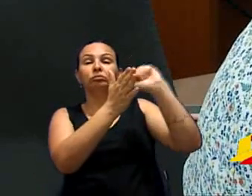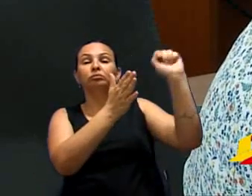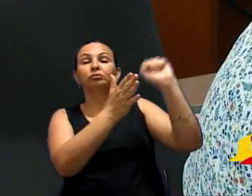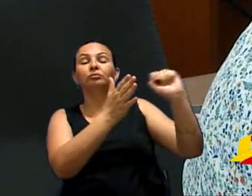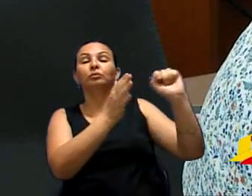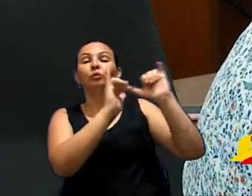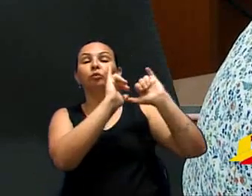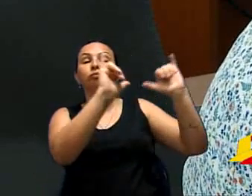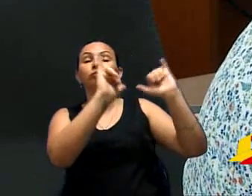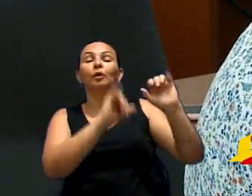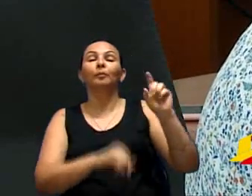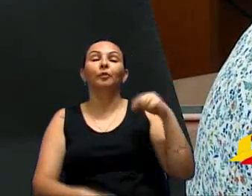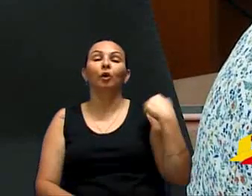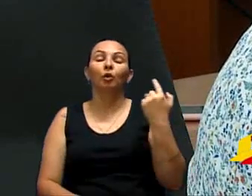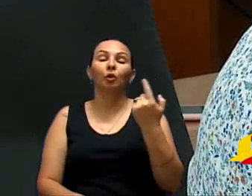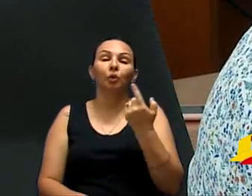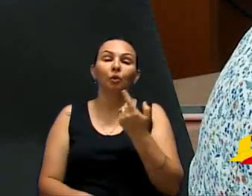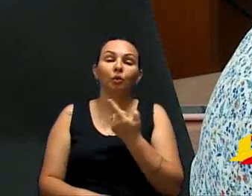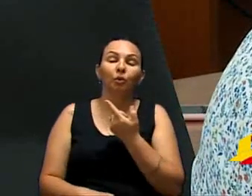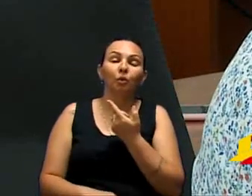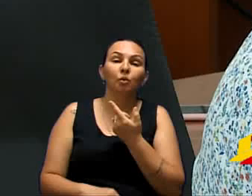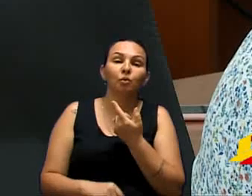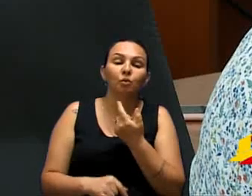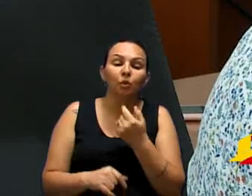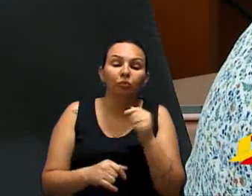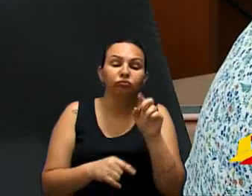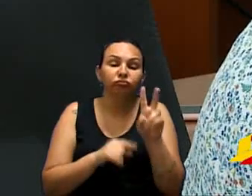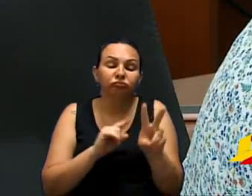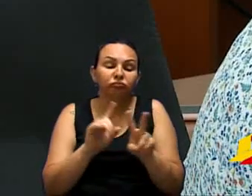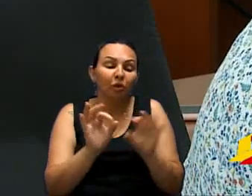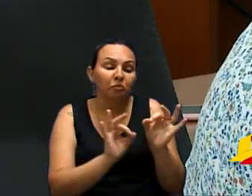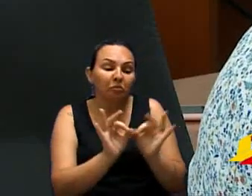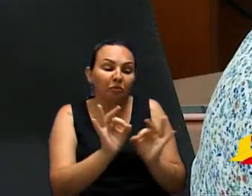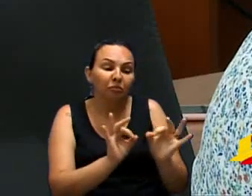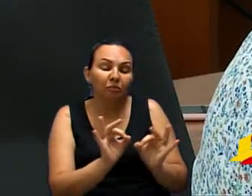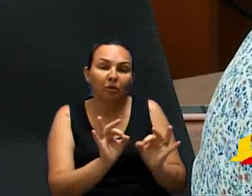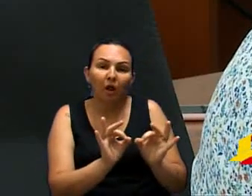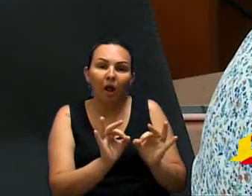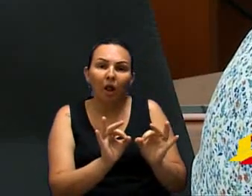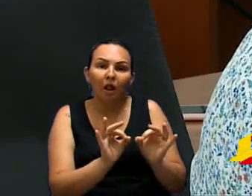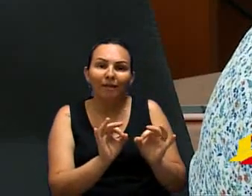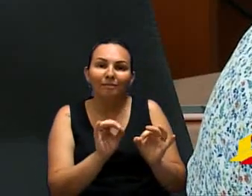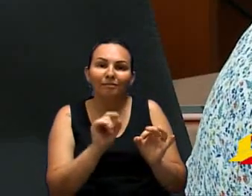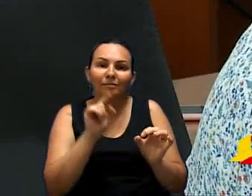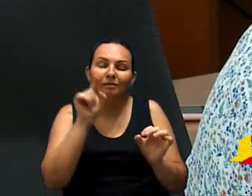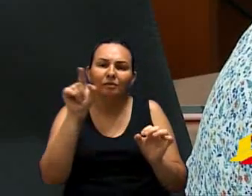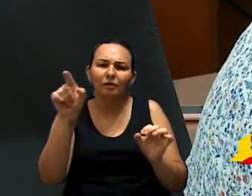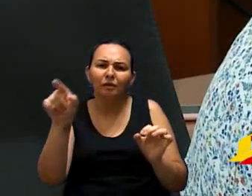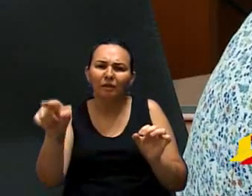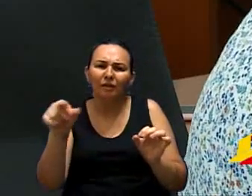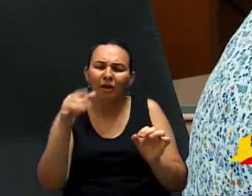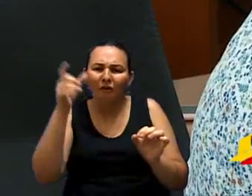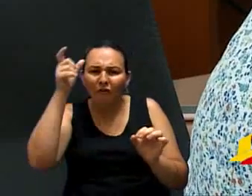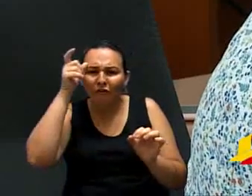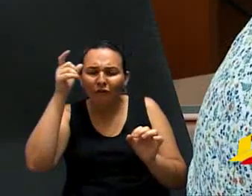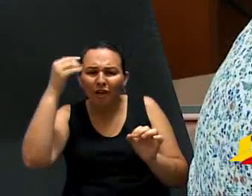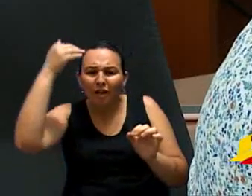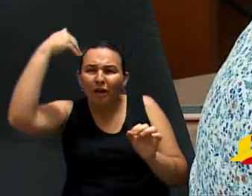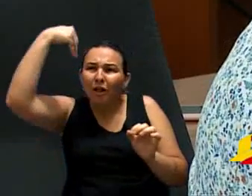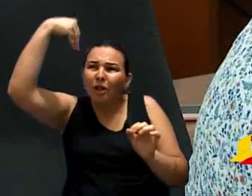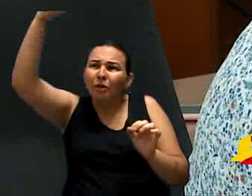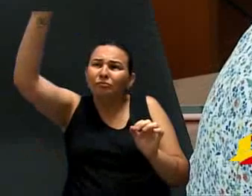estamos fazendo recuar a compensação ambiental lá no quinto dos infernos quinto dos infernos la plata a raposa